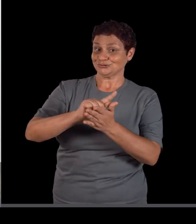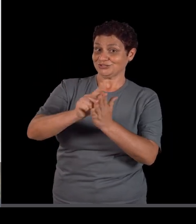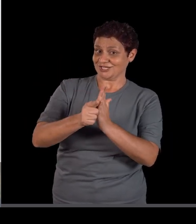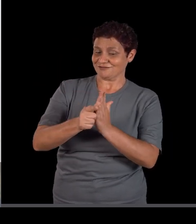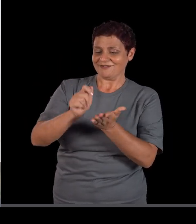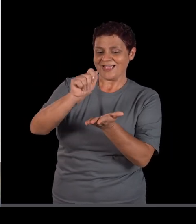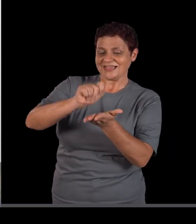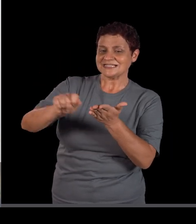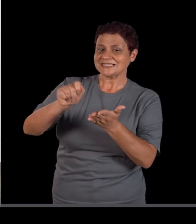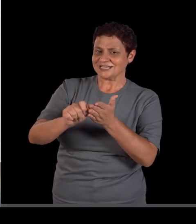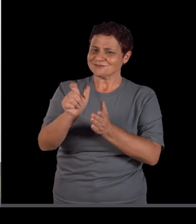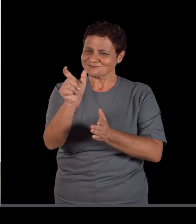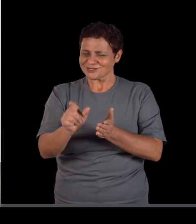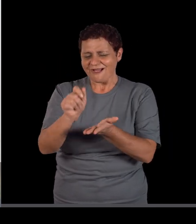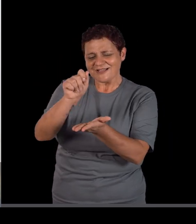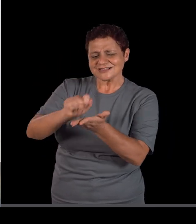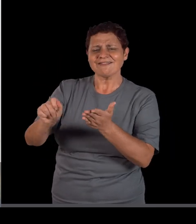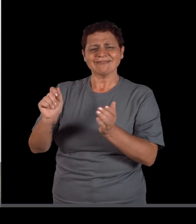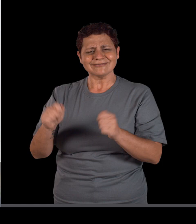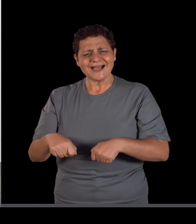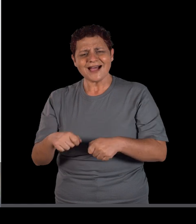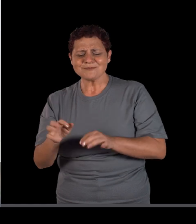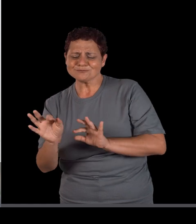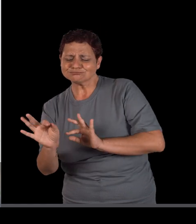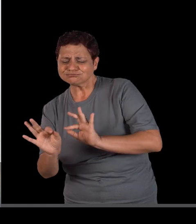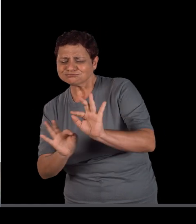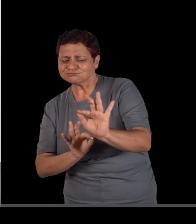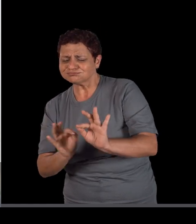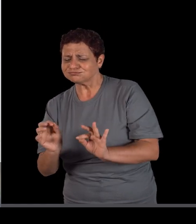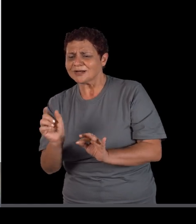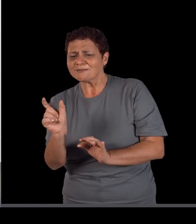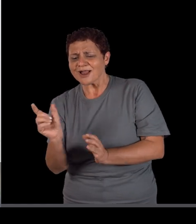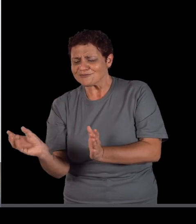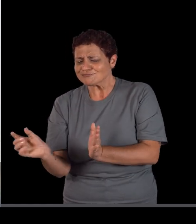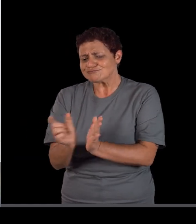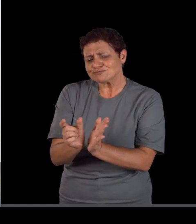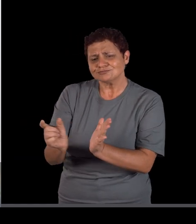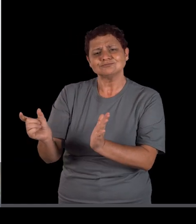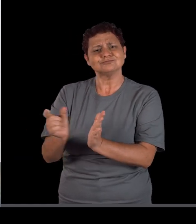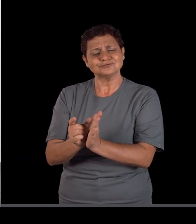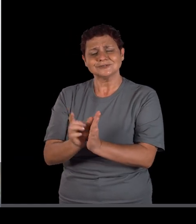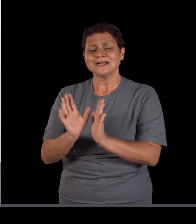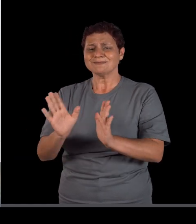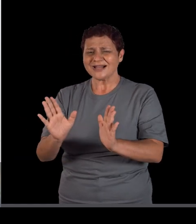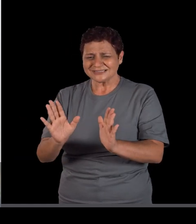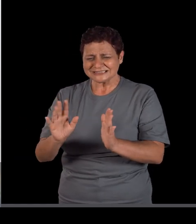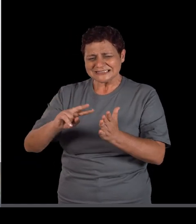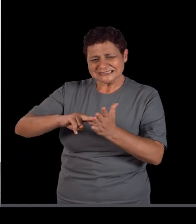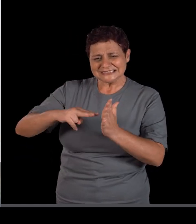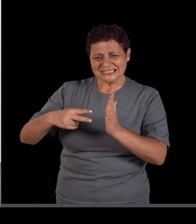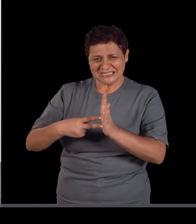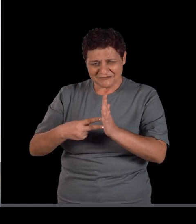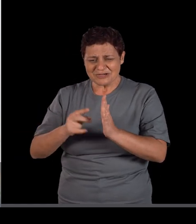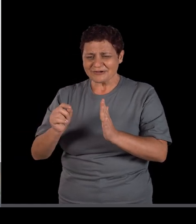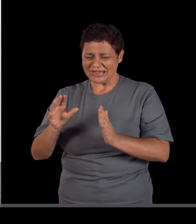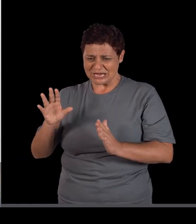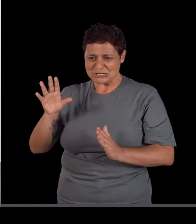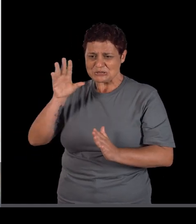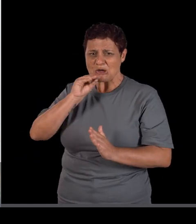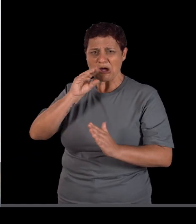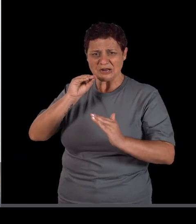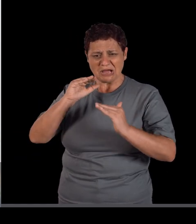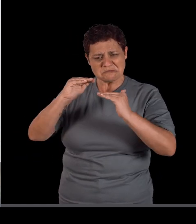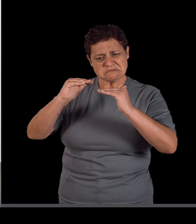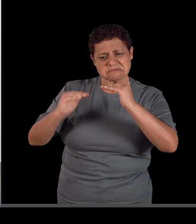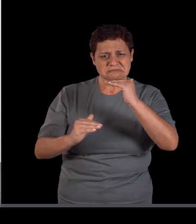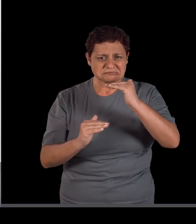escritos, quem está escrevendo tem mais tempo para elaborar a sua escrita. Mas isso não quer dizer que os gêneros orais